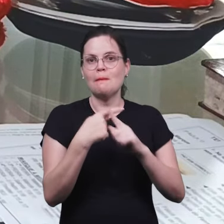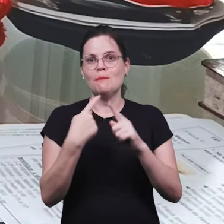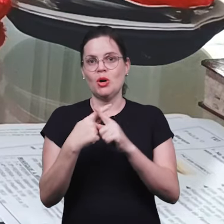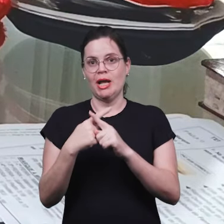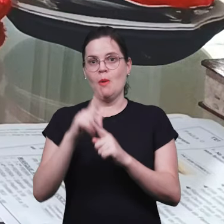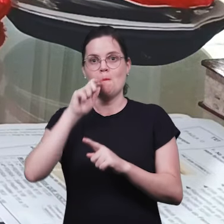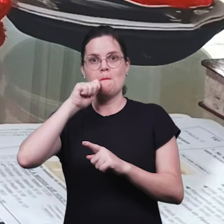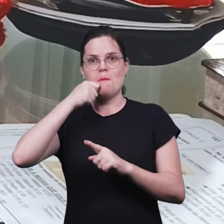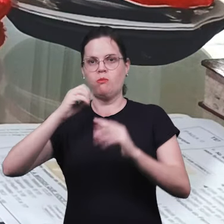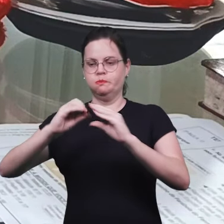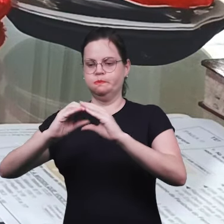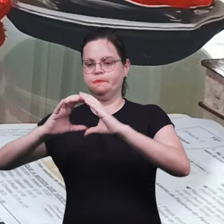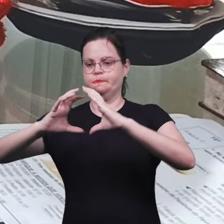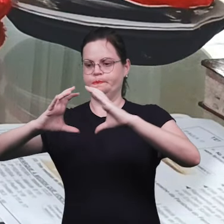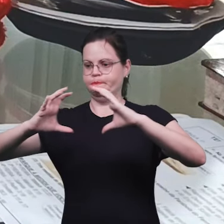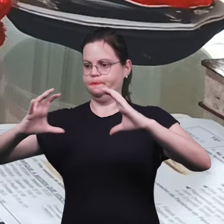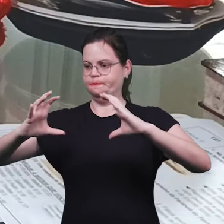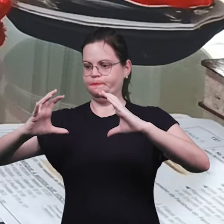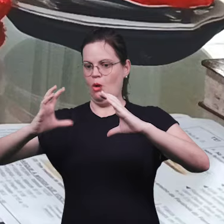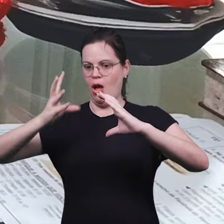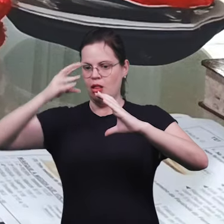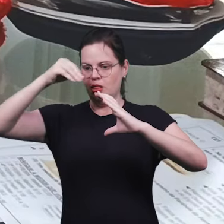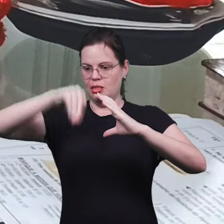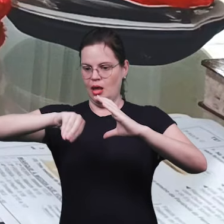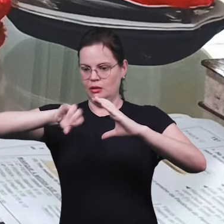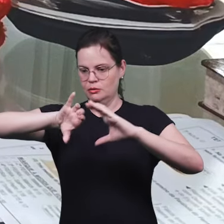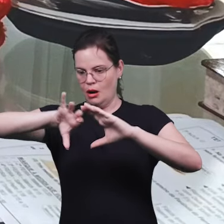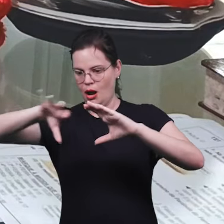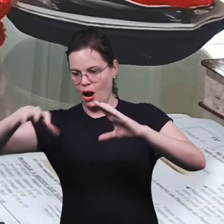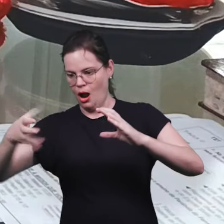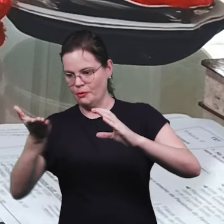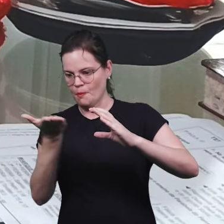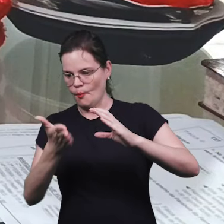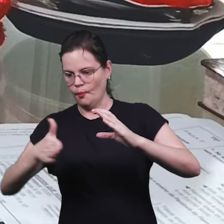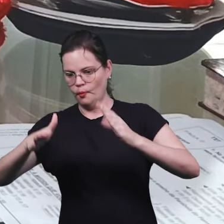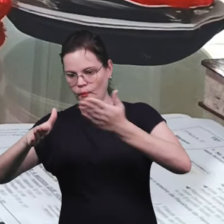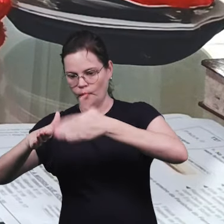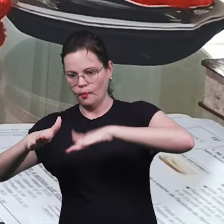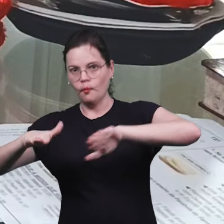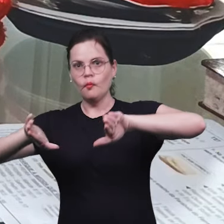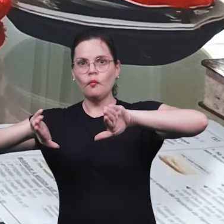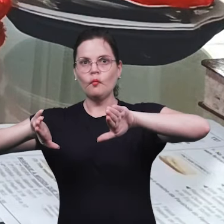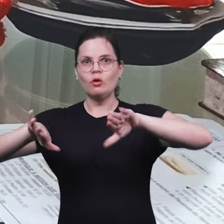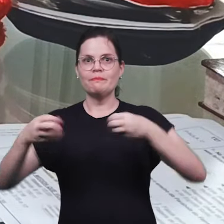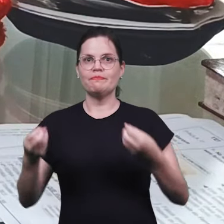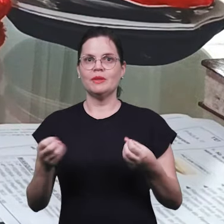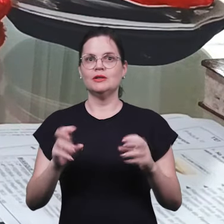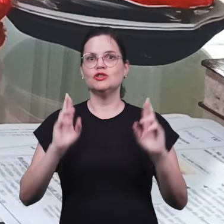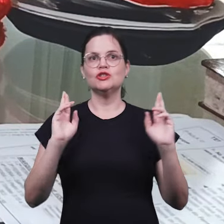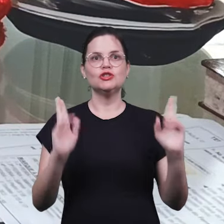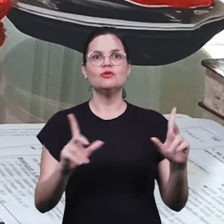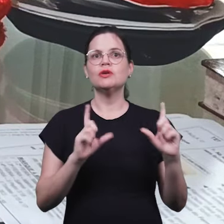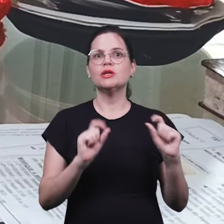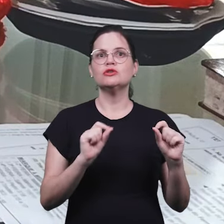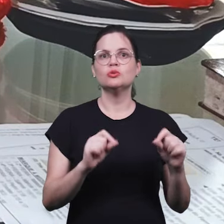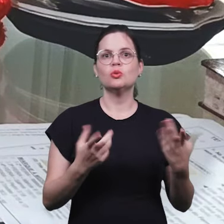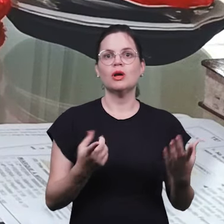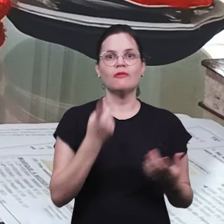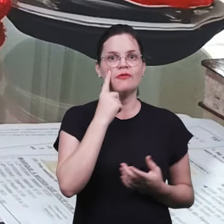ele cresce só por fora. Por dentro não tem nada. Diferente, olha, do pão que é feito sem o